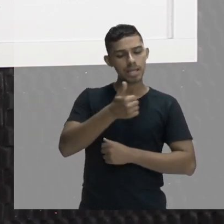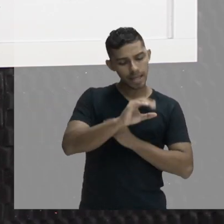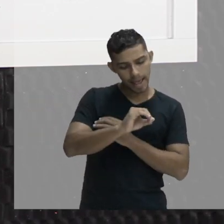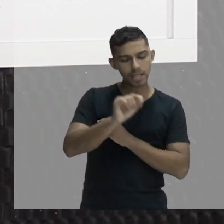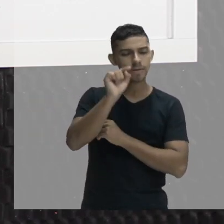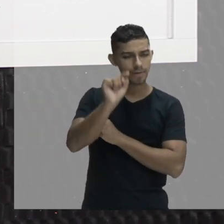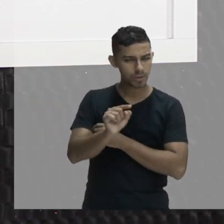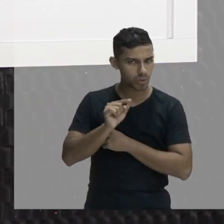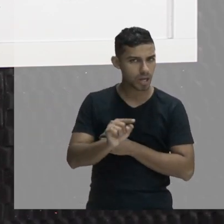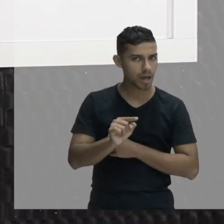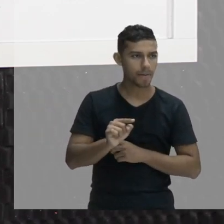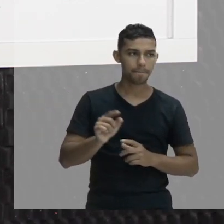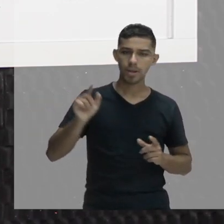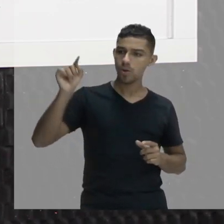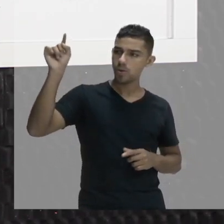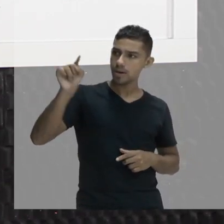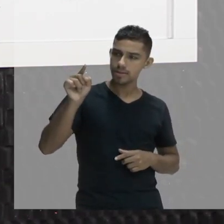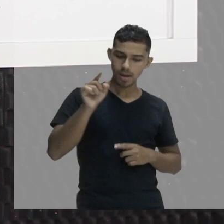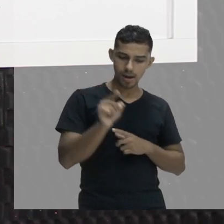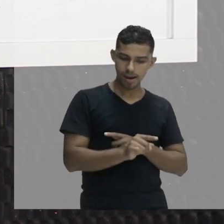10 fatorial.